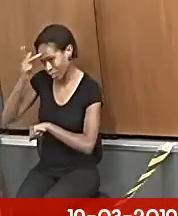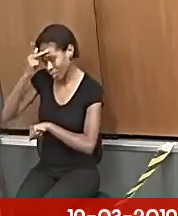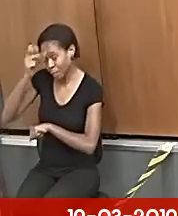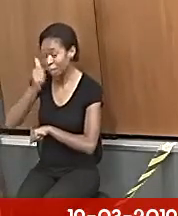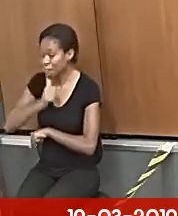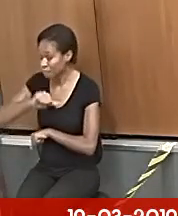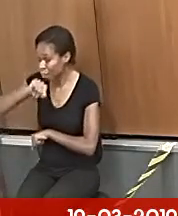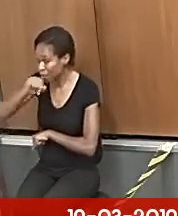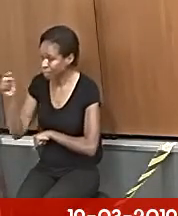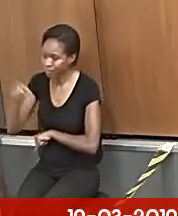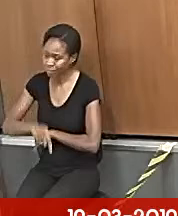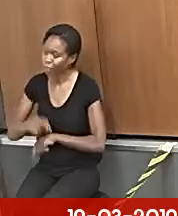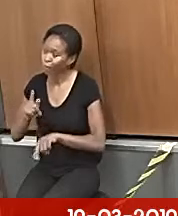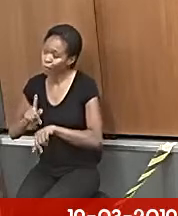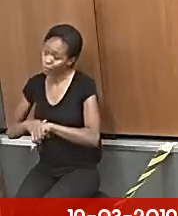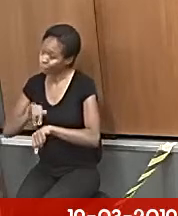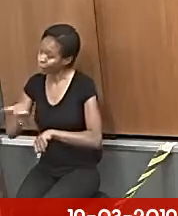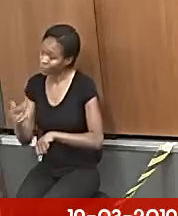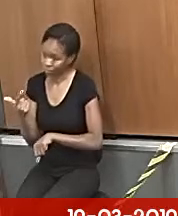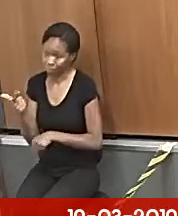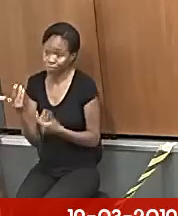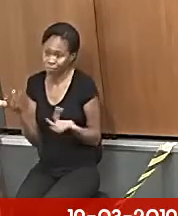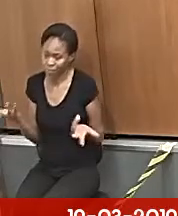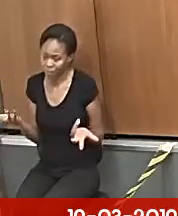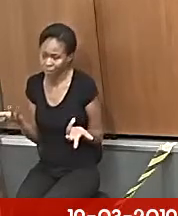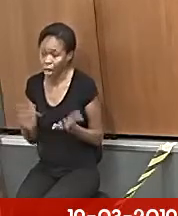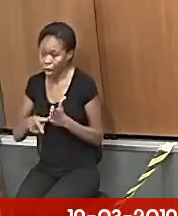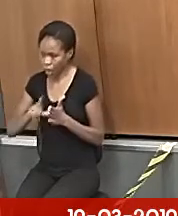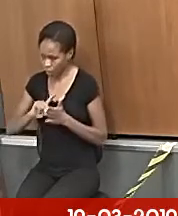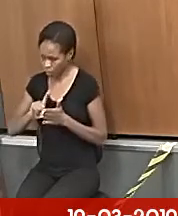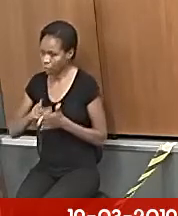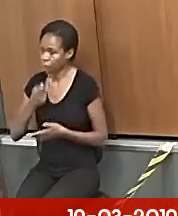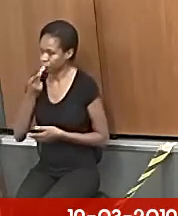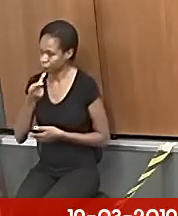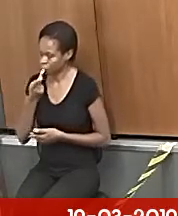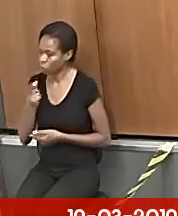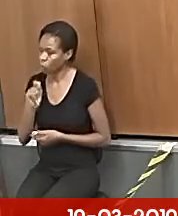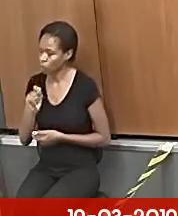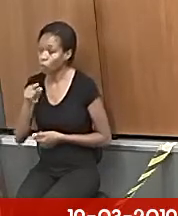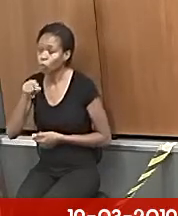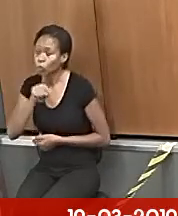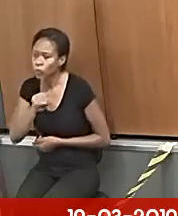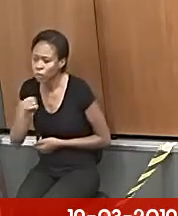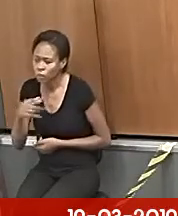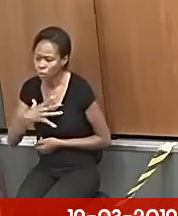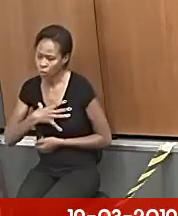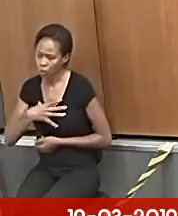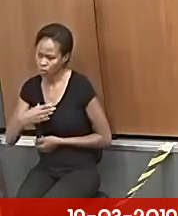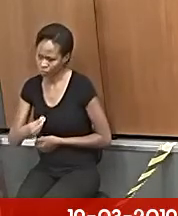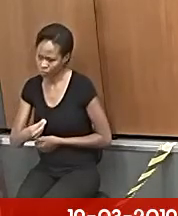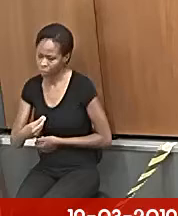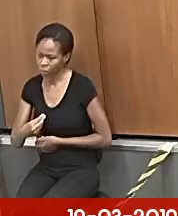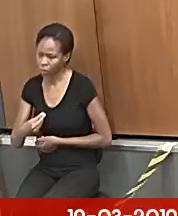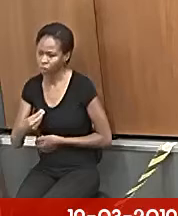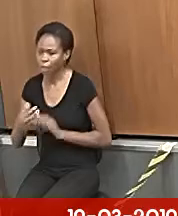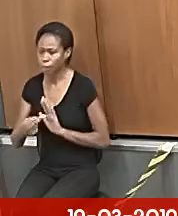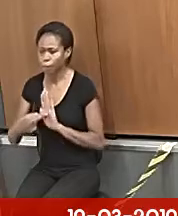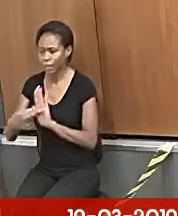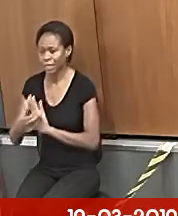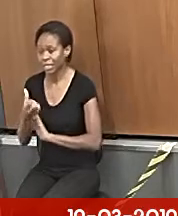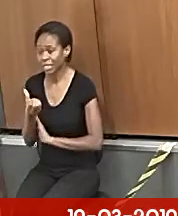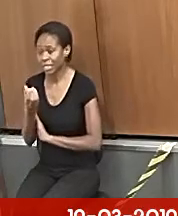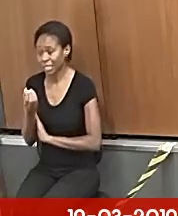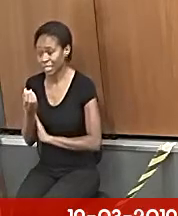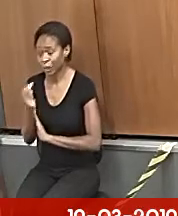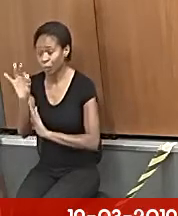oportunidade assim nós já fala mais cedo a os da senhora representa aproximadamente 60 por cento daqueles que